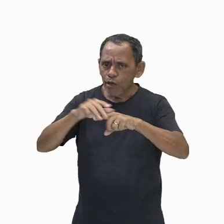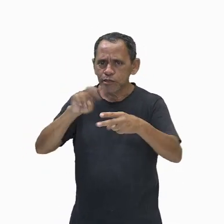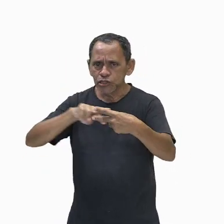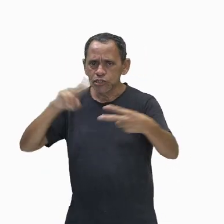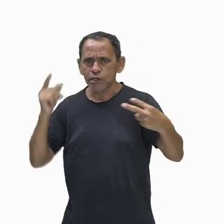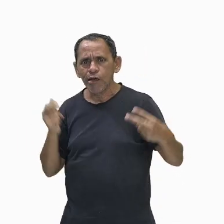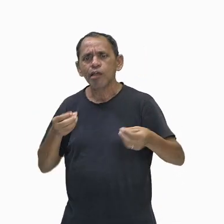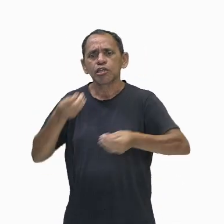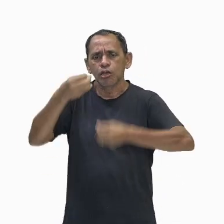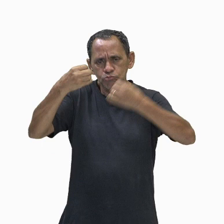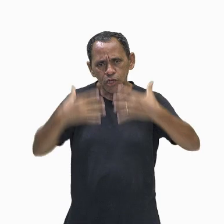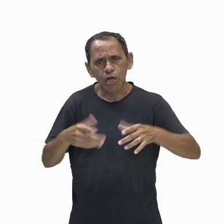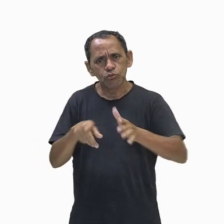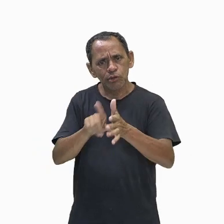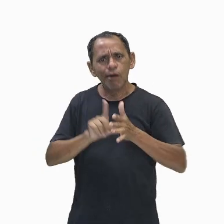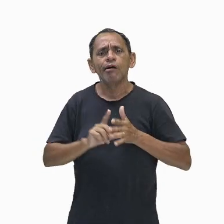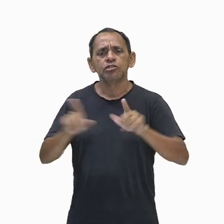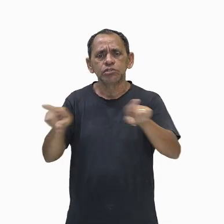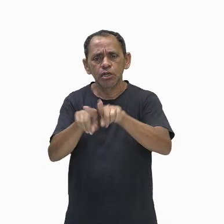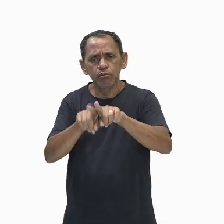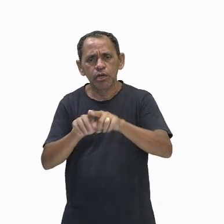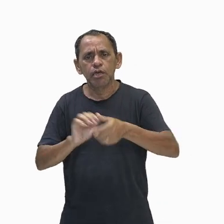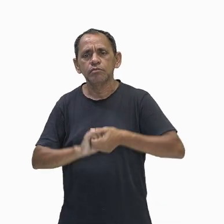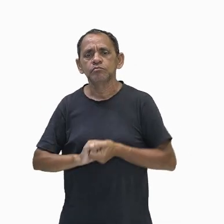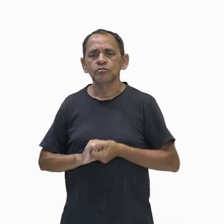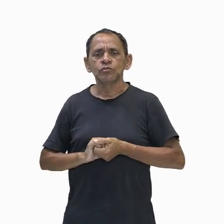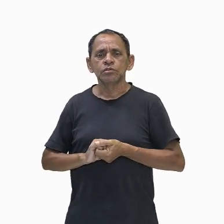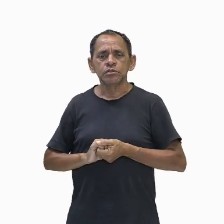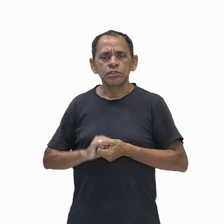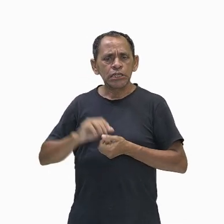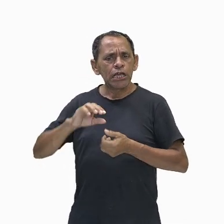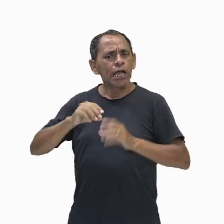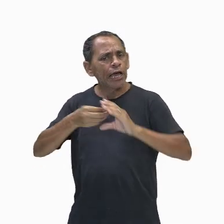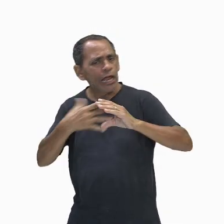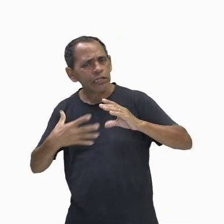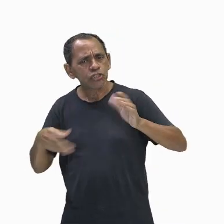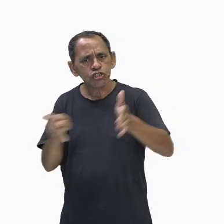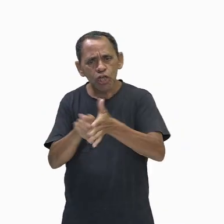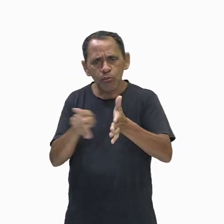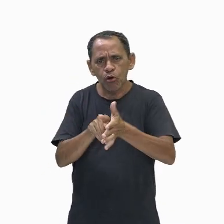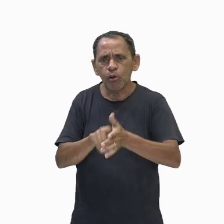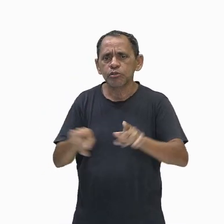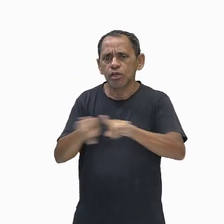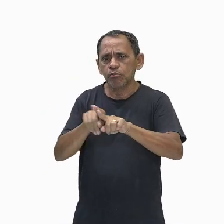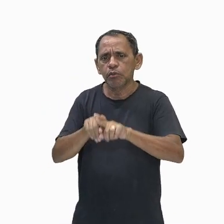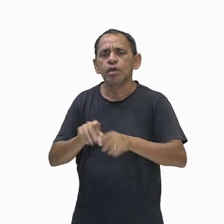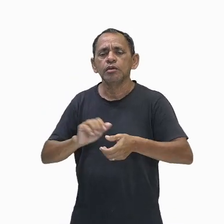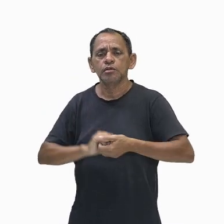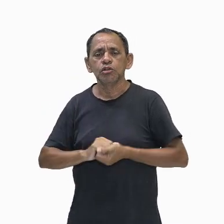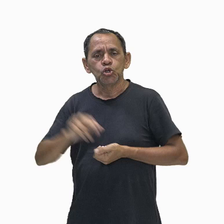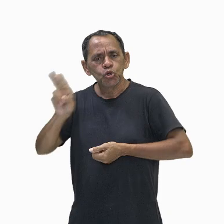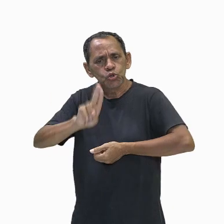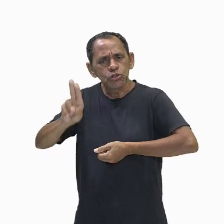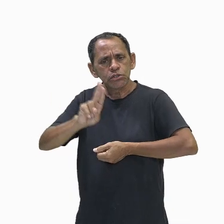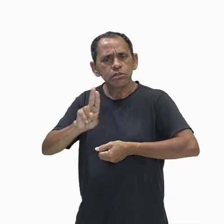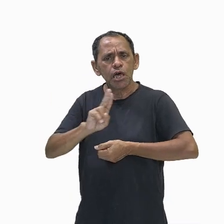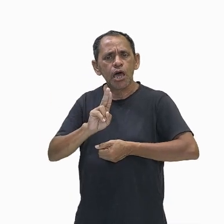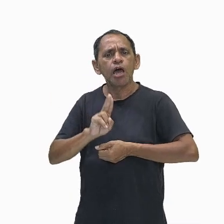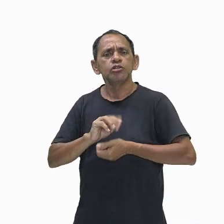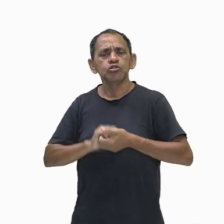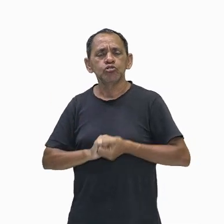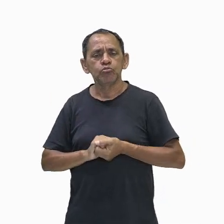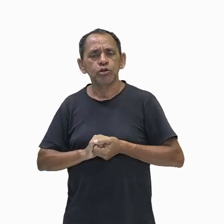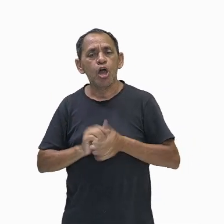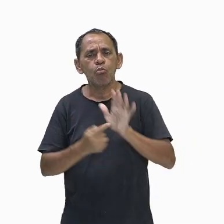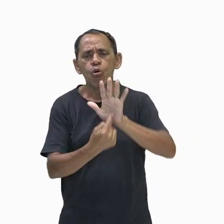né, e outras condições, né, síndrome de Patau. O cariótipo também pode ser utilizado para determinar o sexo